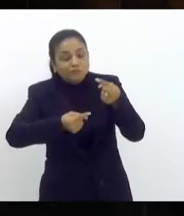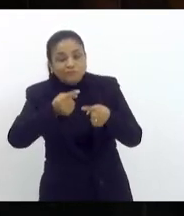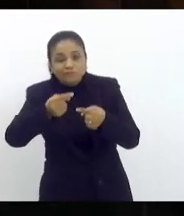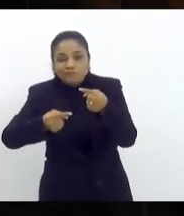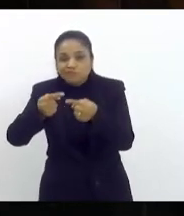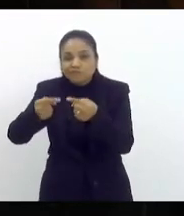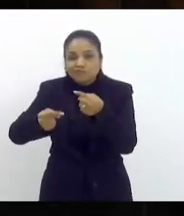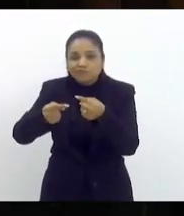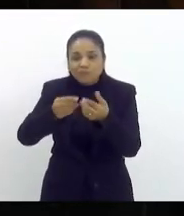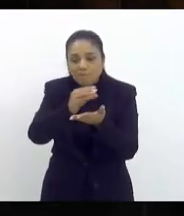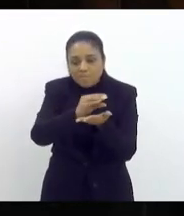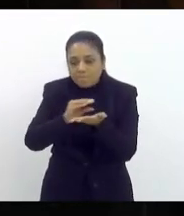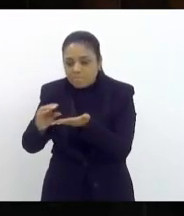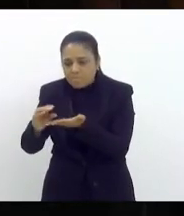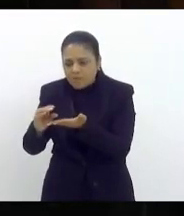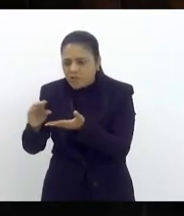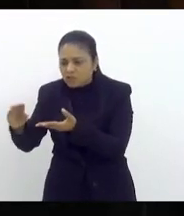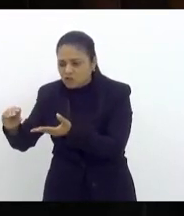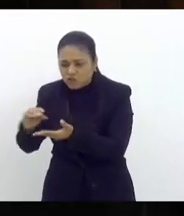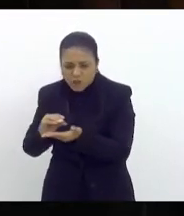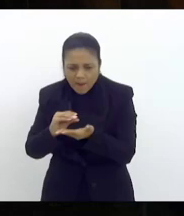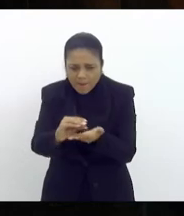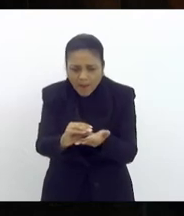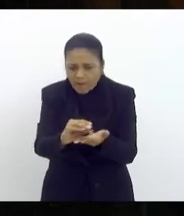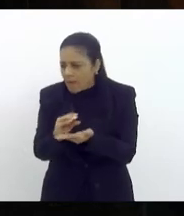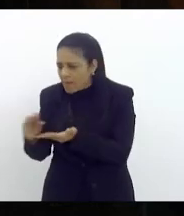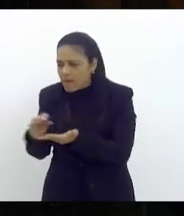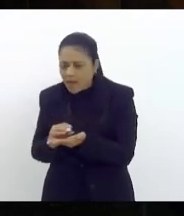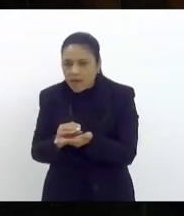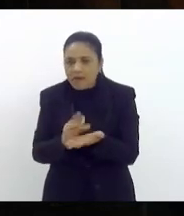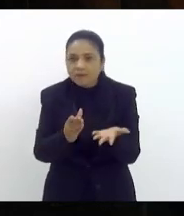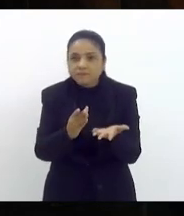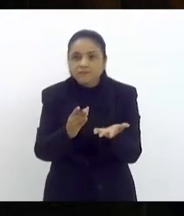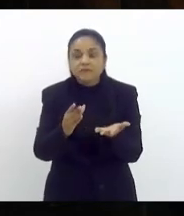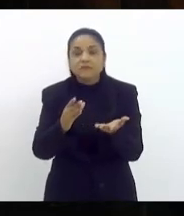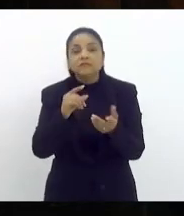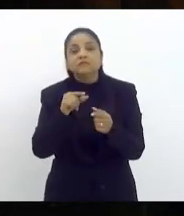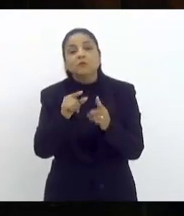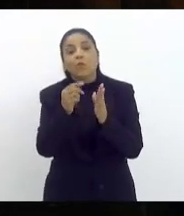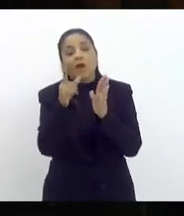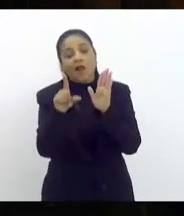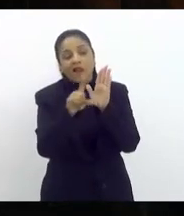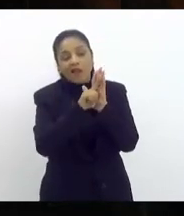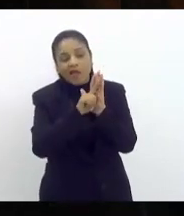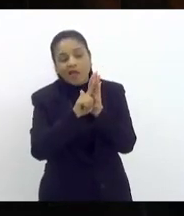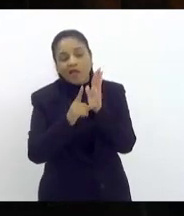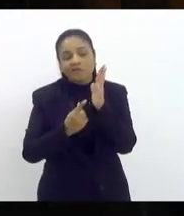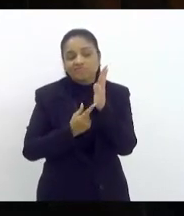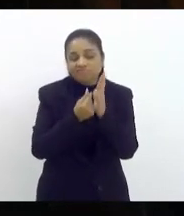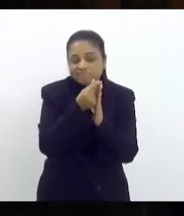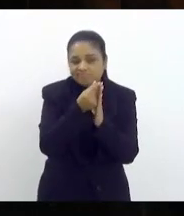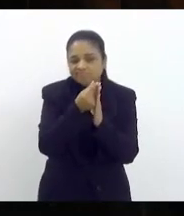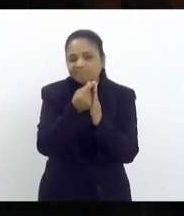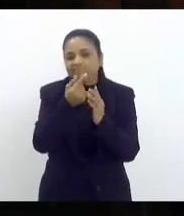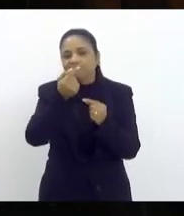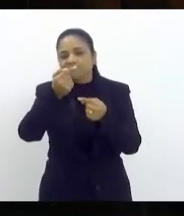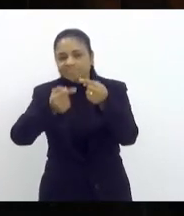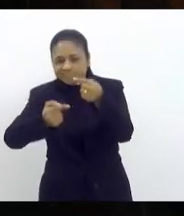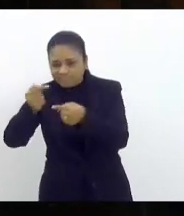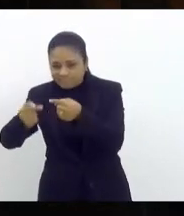onde põe onde tira né e eu acho que a lei de diretriz orçamentária vai esquentar esse debate